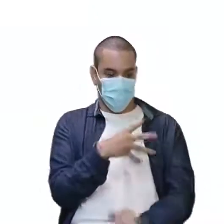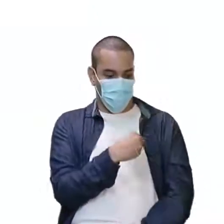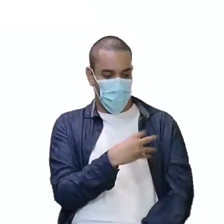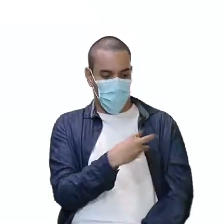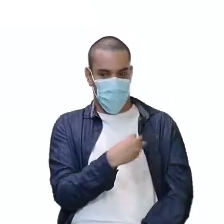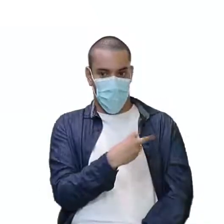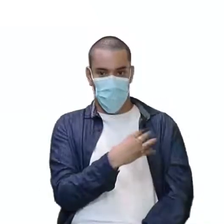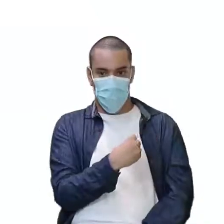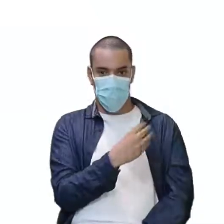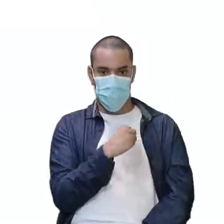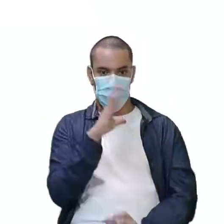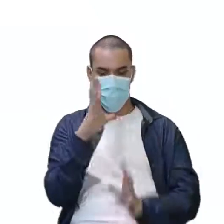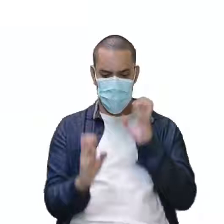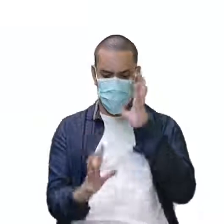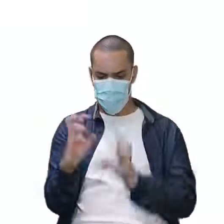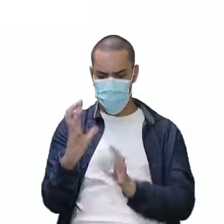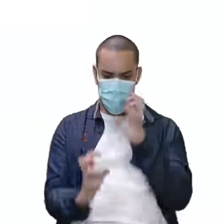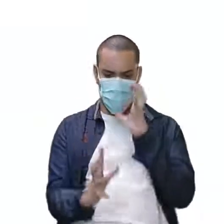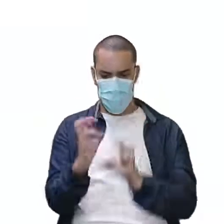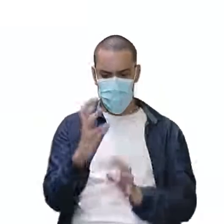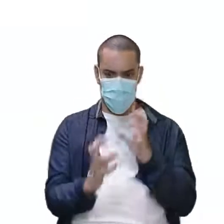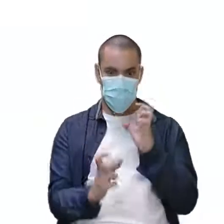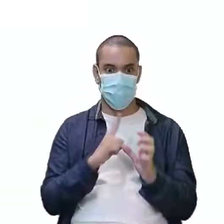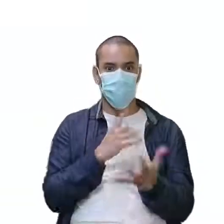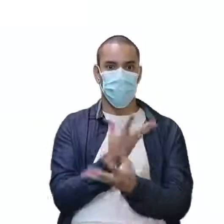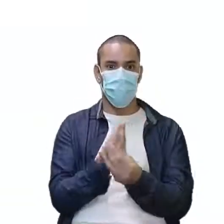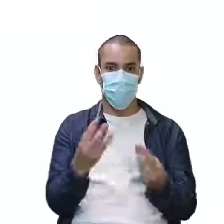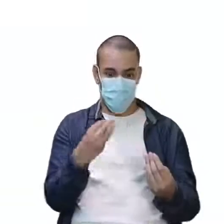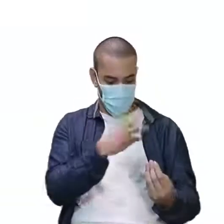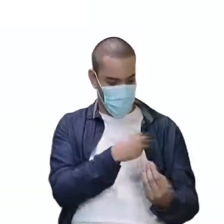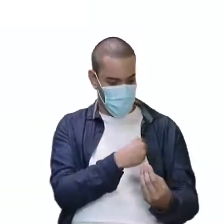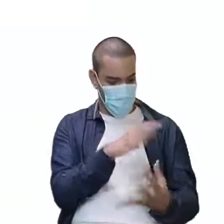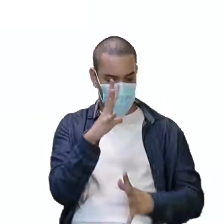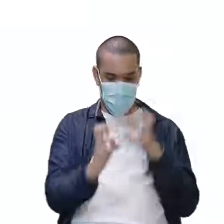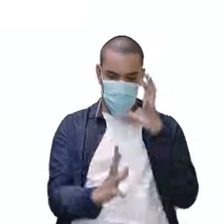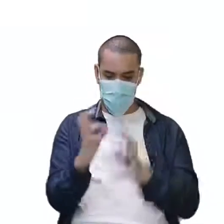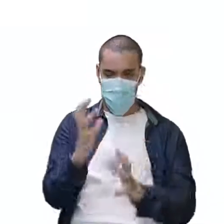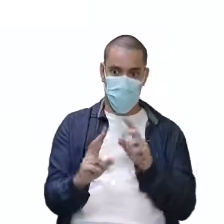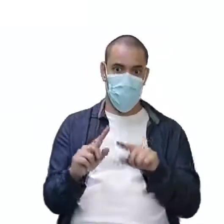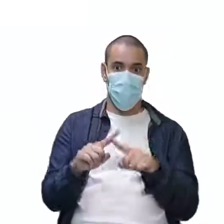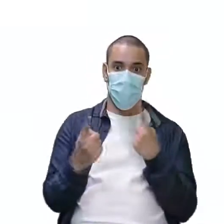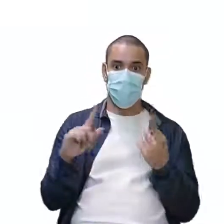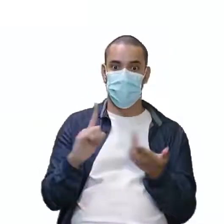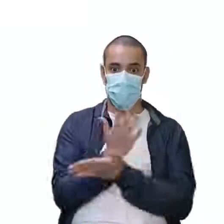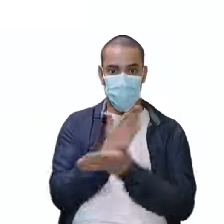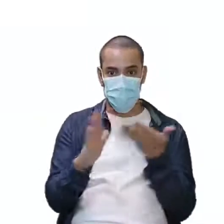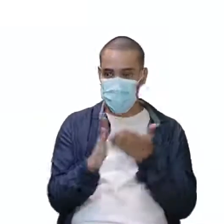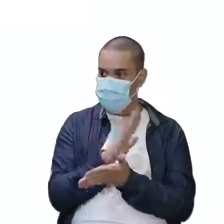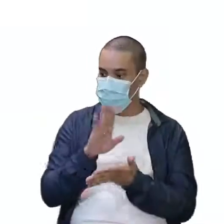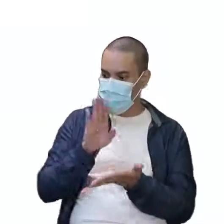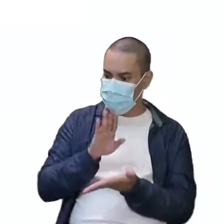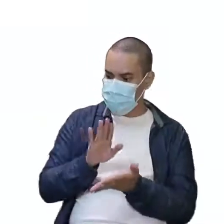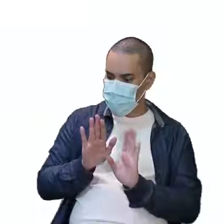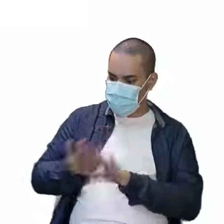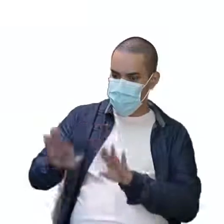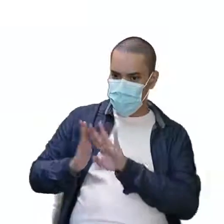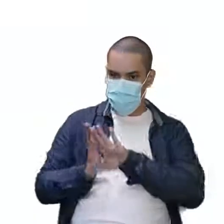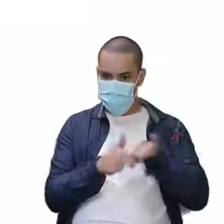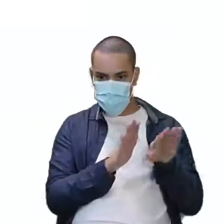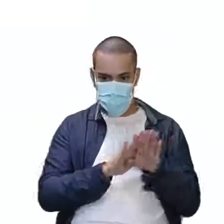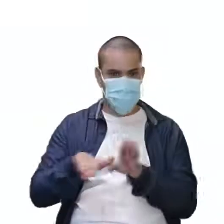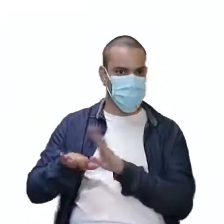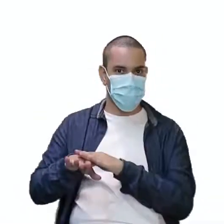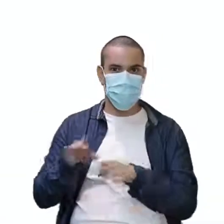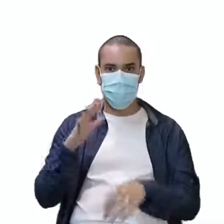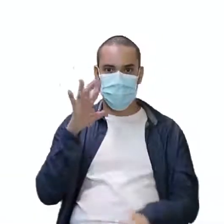da fêmea, eles brigam quando tem muitos, tem pouca teta. Ou tem umas tetas que produzem mais leite que outras, eles ficam brigando, empurrando o outro. Você já viu,